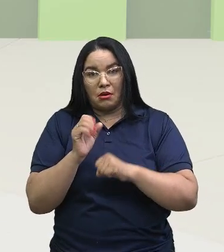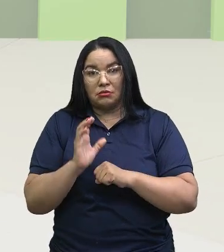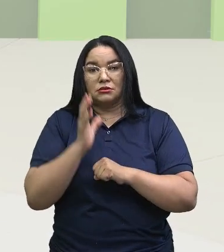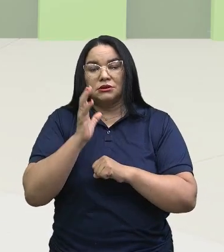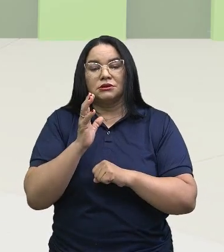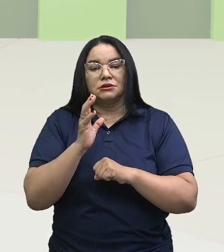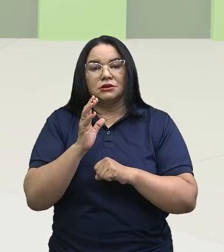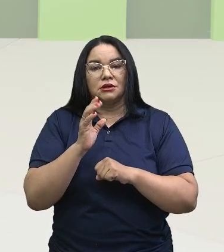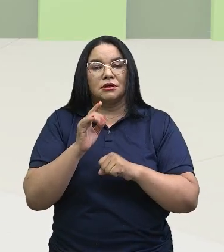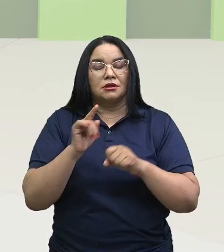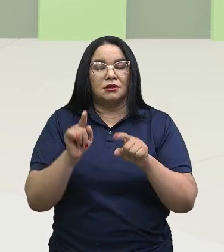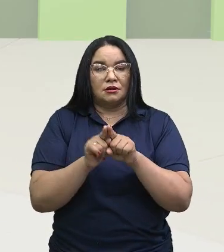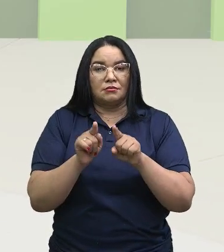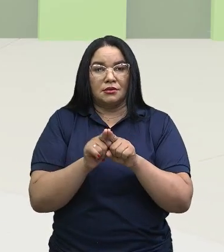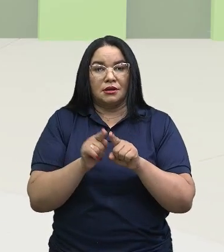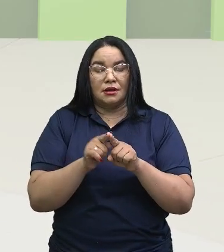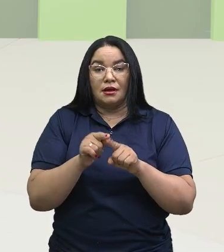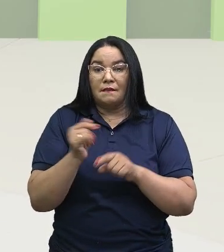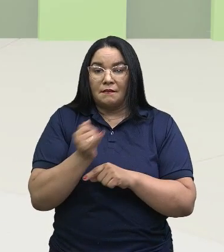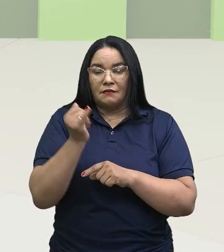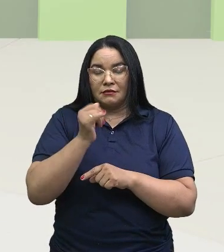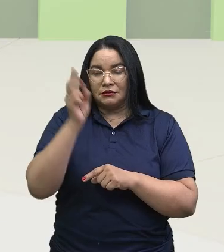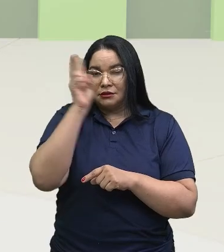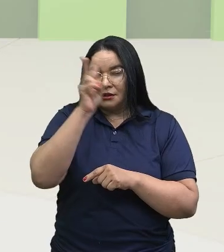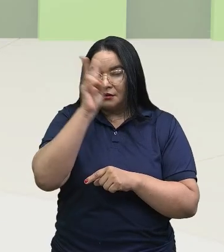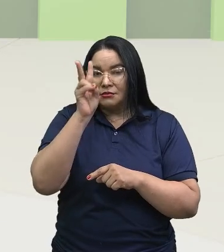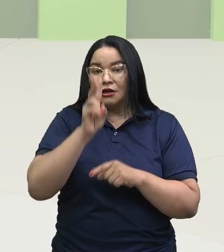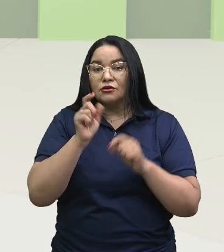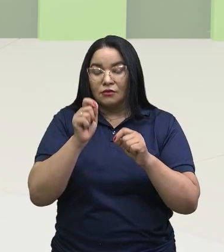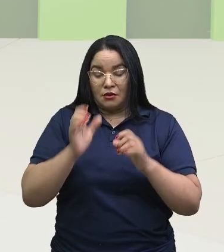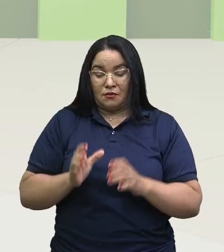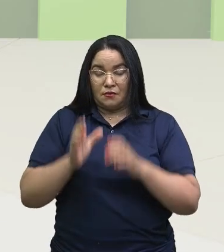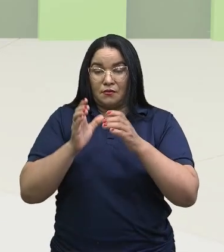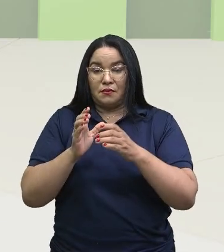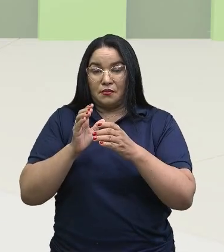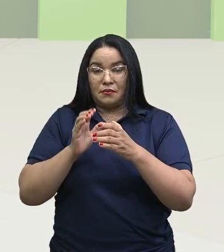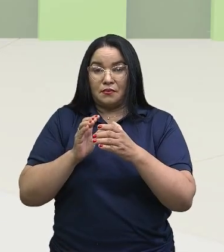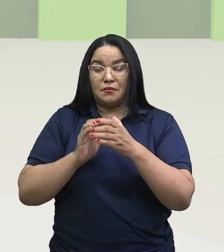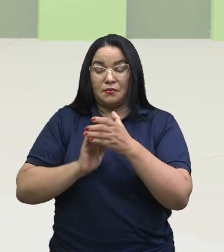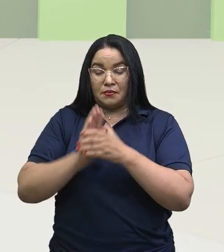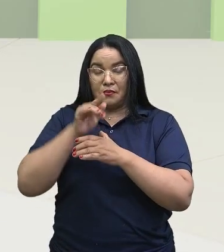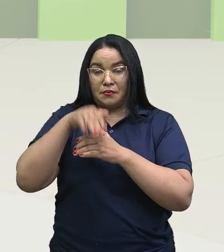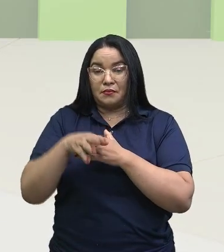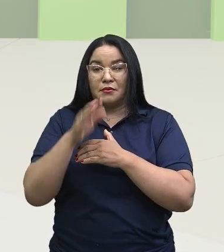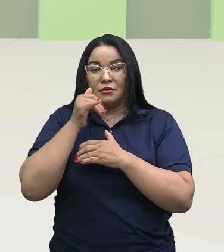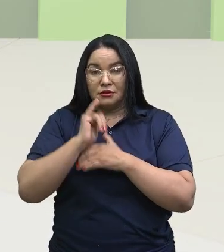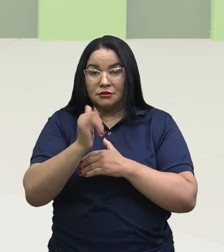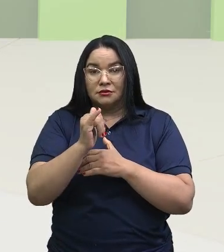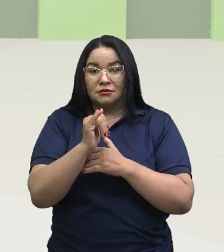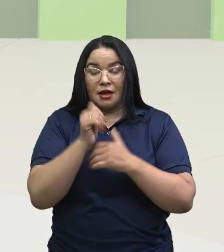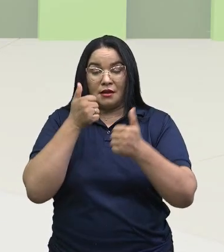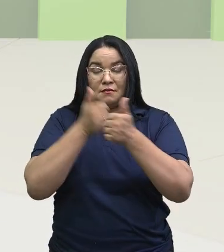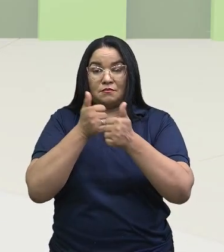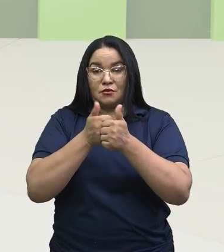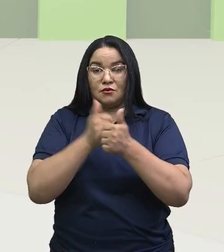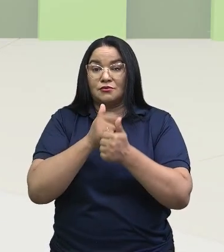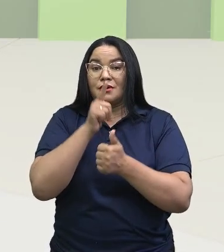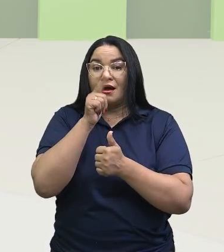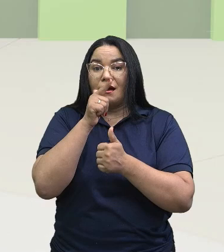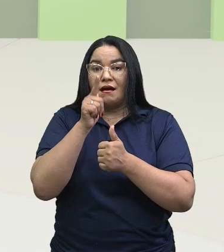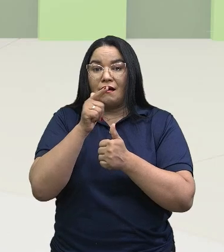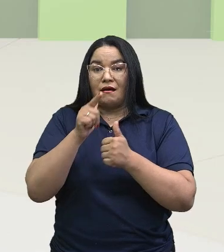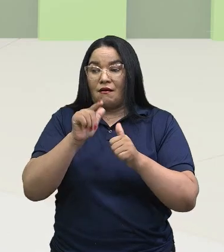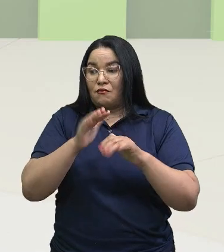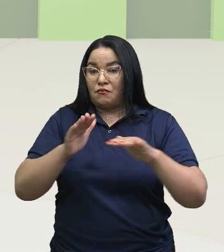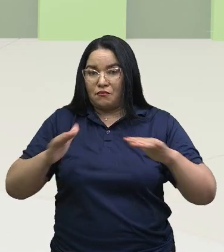usinas. É importante lembrar o funcionamento de uma usina, que ela é sempre ali próxima de uma fonte de água, né? Por isso